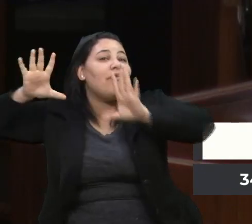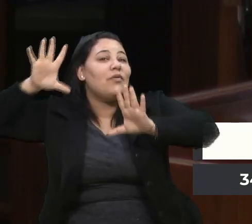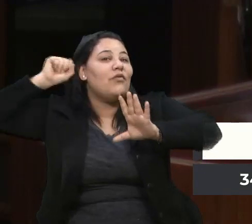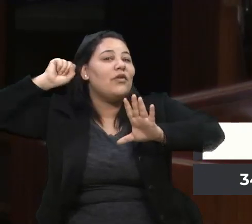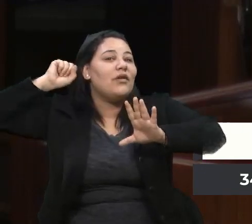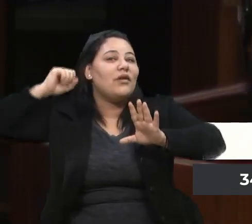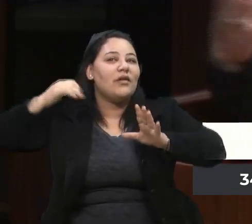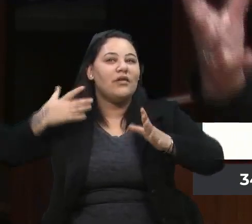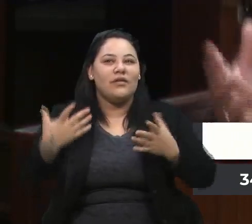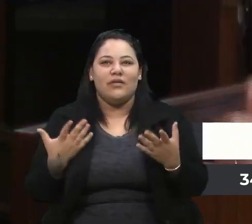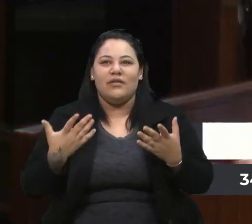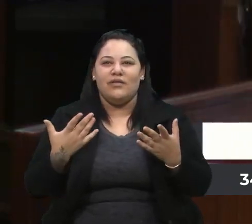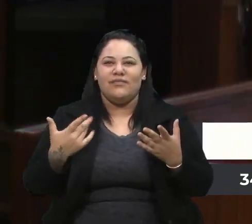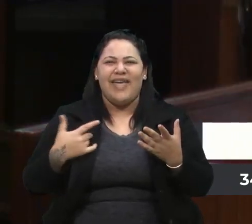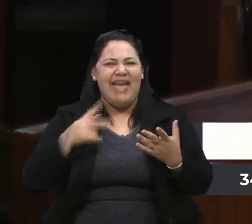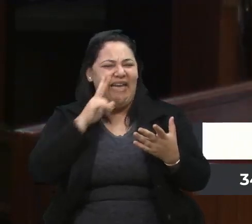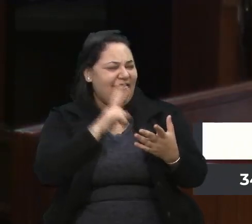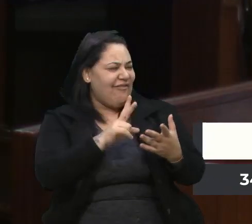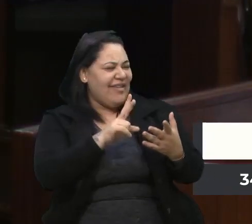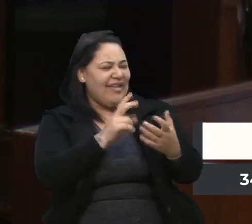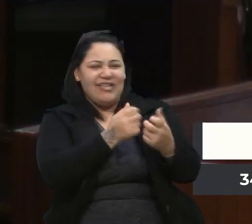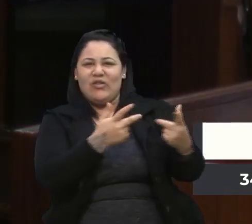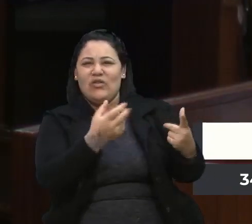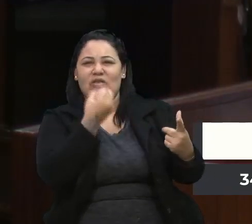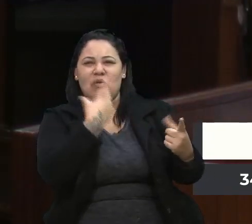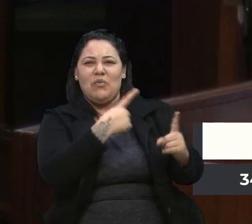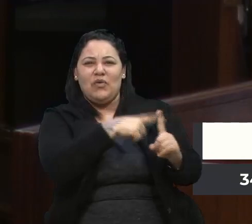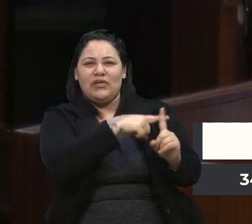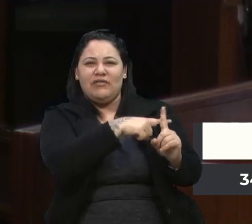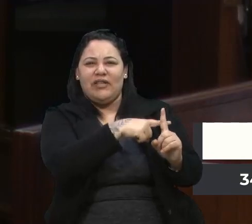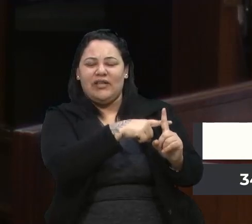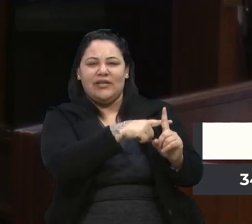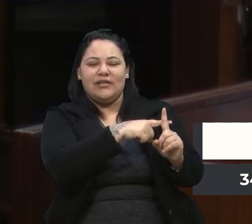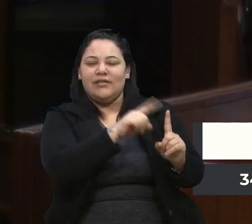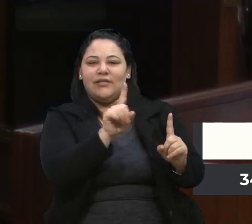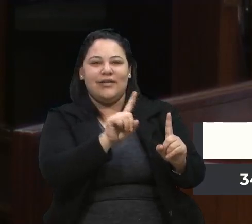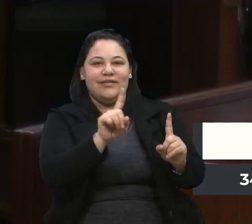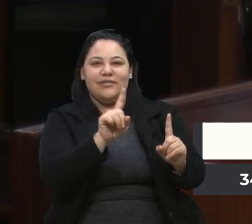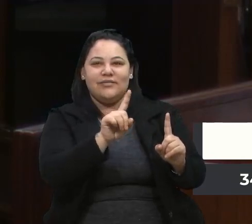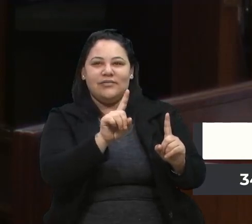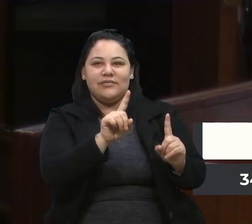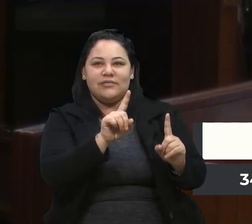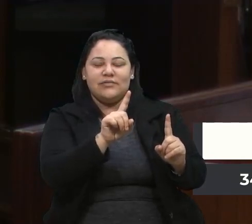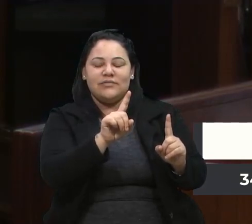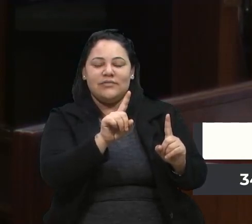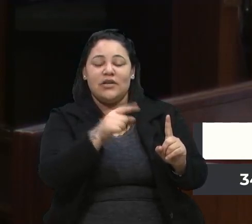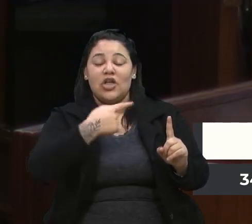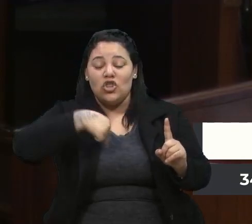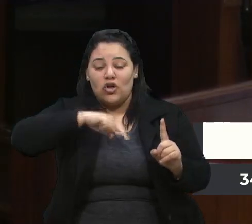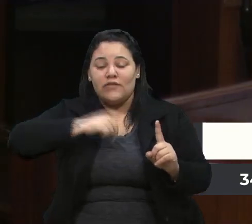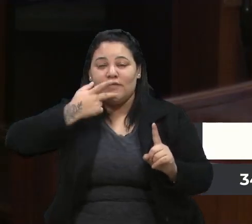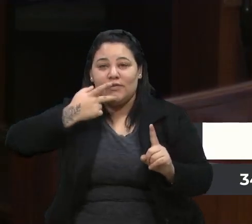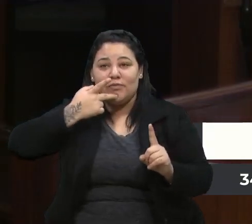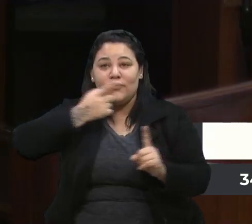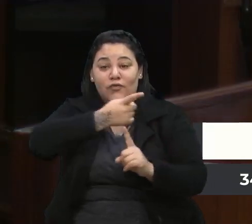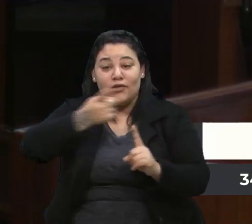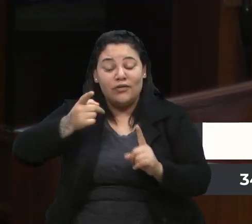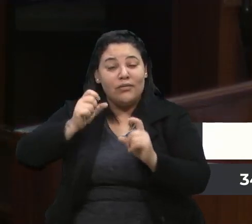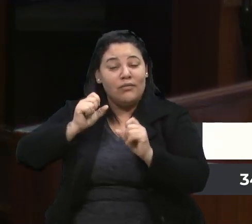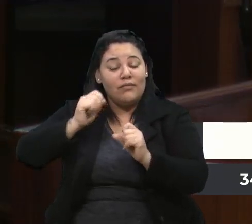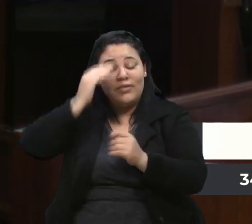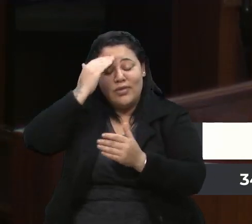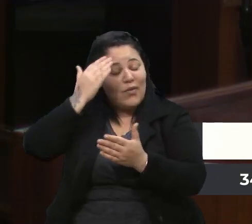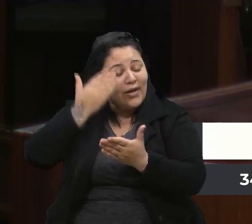olha, pelo lado positivo. O que o CVViano diz? Você pode até não acreditar, mas eu estou com você